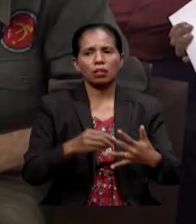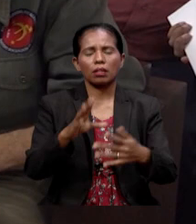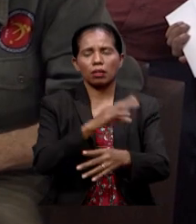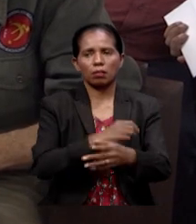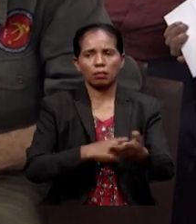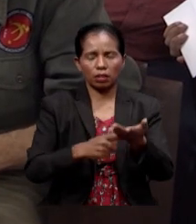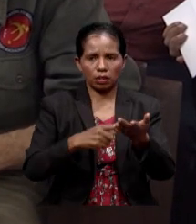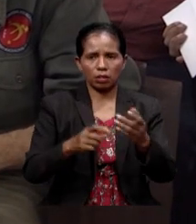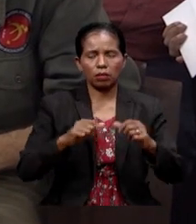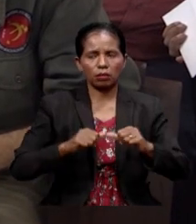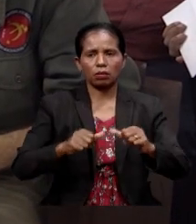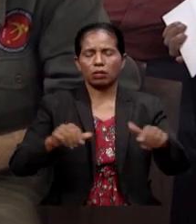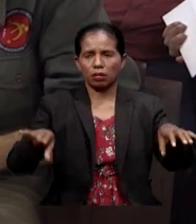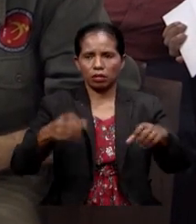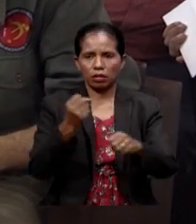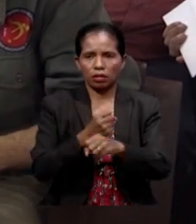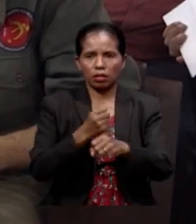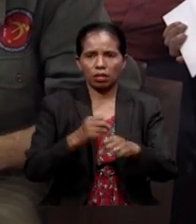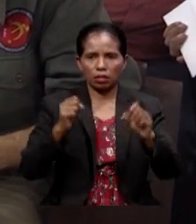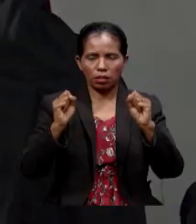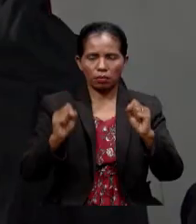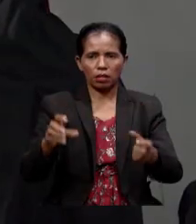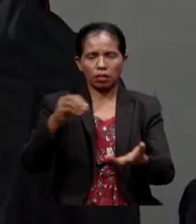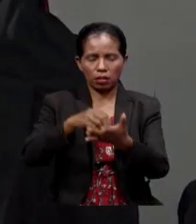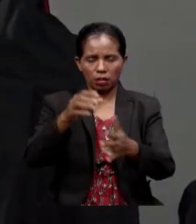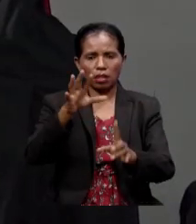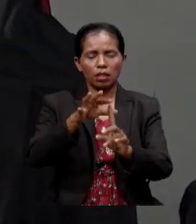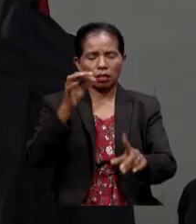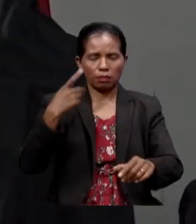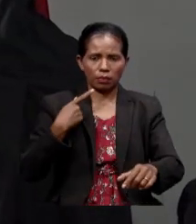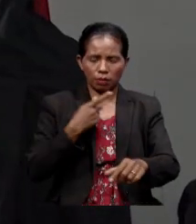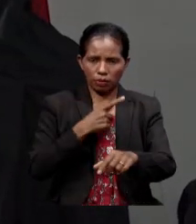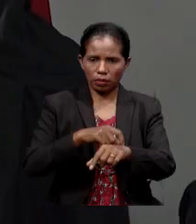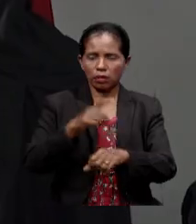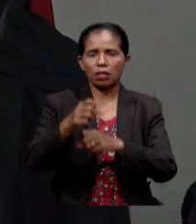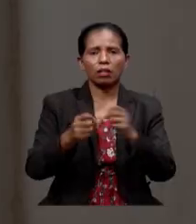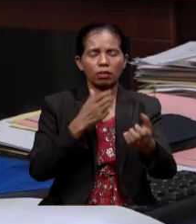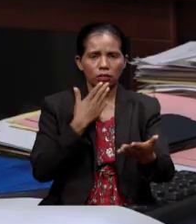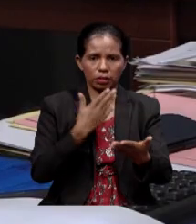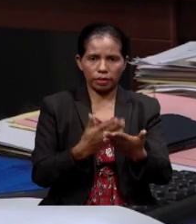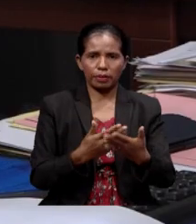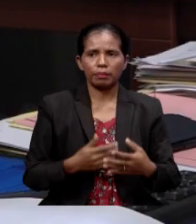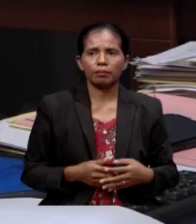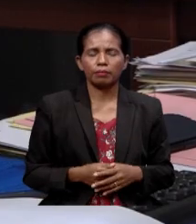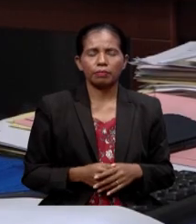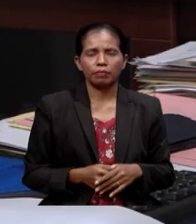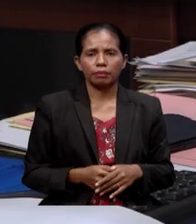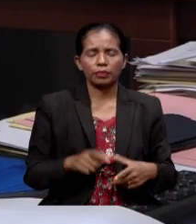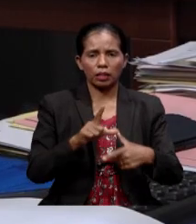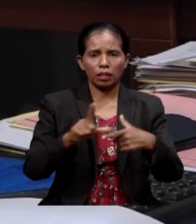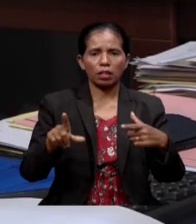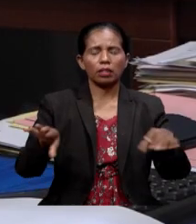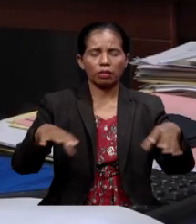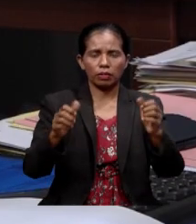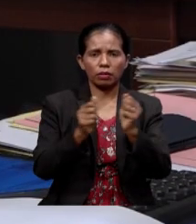sira, a tu continua serviço macas, por inune bele garante eleição parlamentar, ne belao ho sucesso. Lina con coordenação dia que por